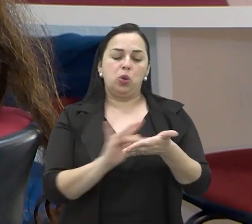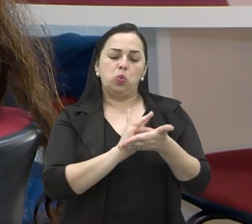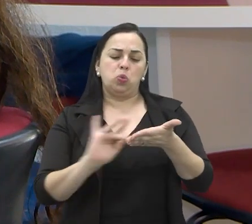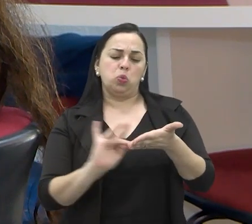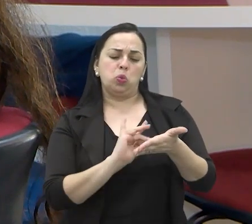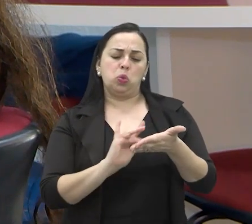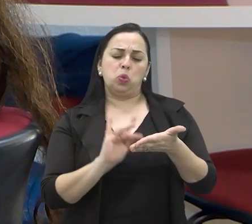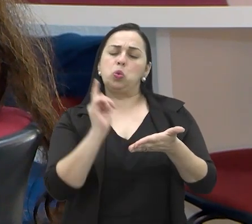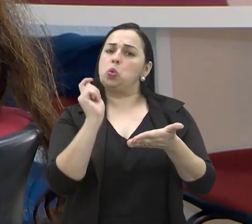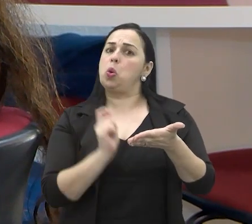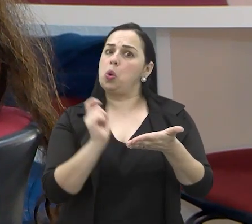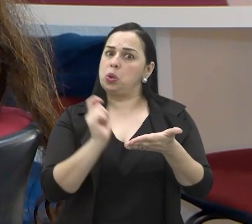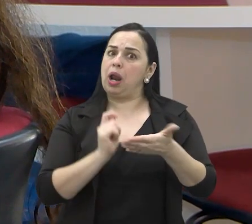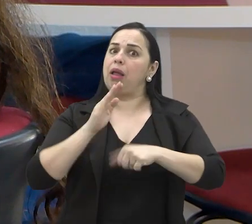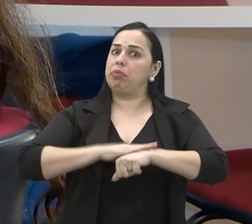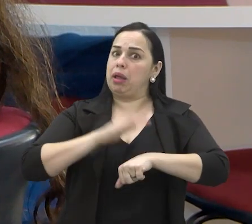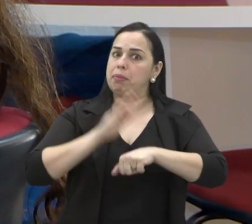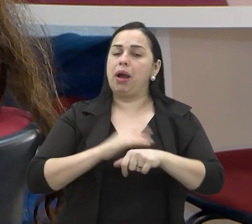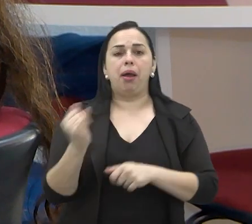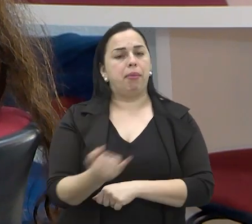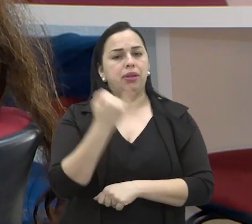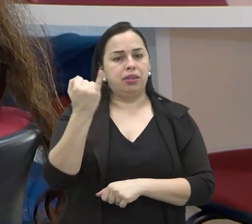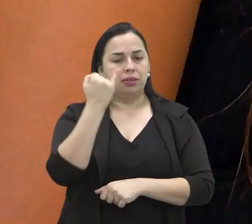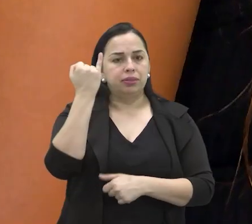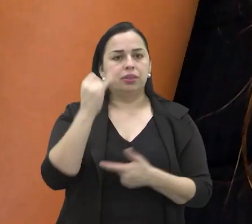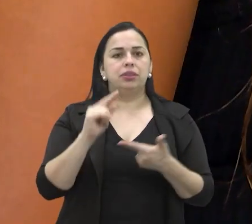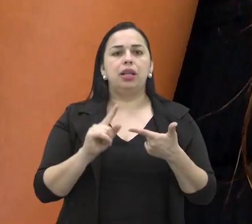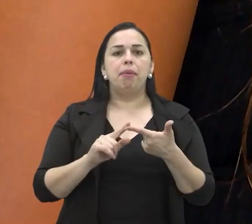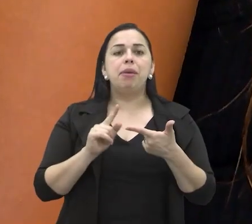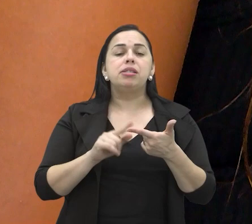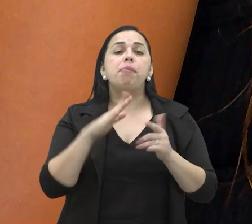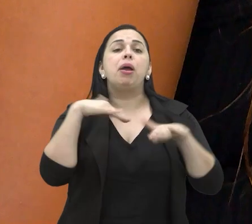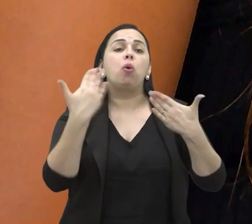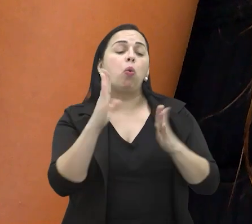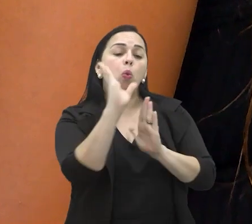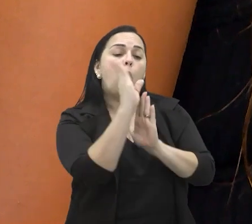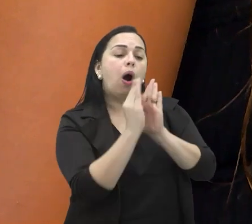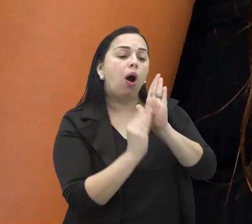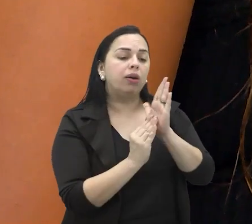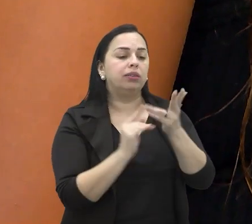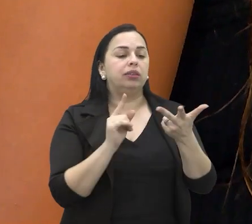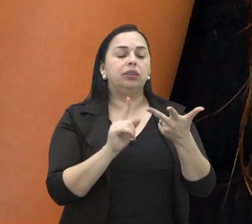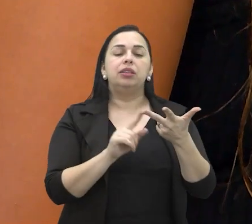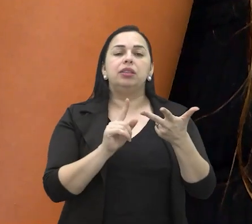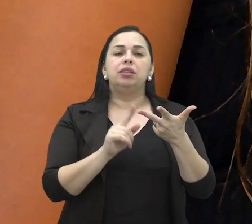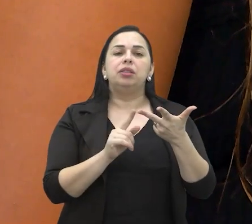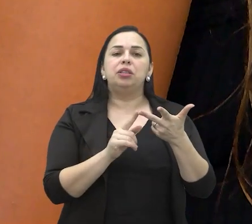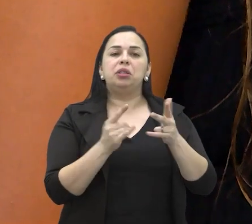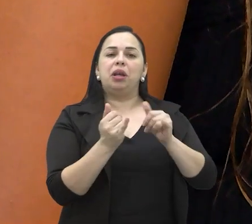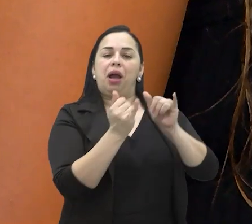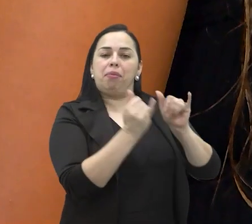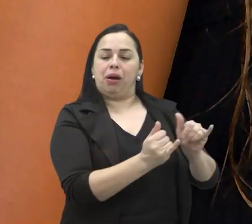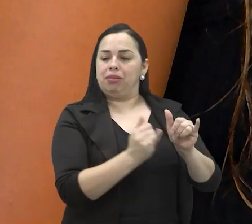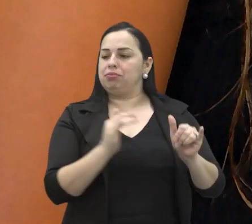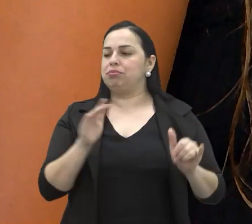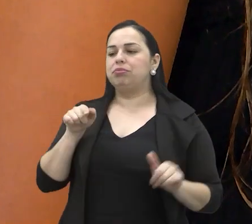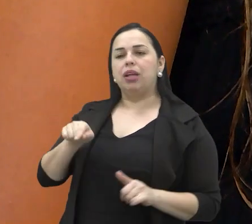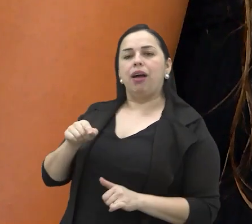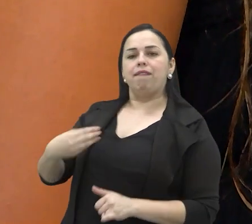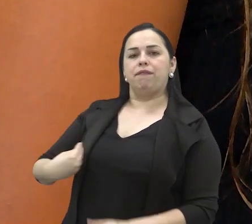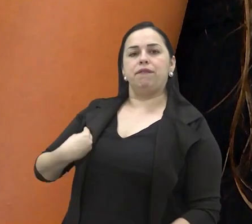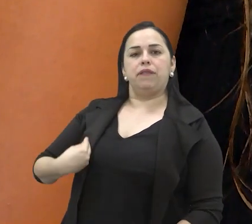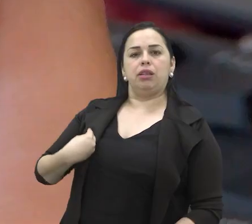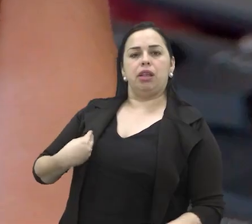o tempo de utilização das redes é fundamental. Filtrar os conteúdos e tirar um período para se dedicar a